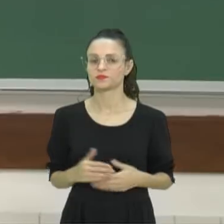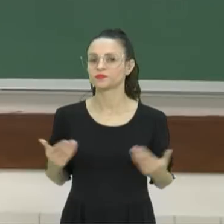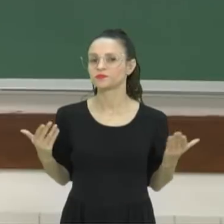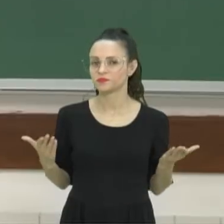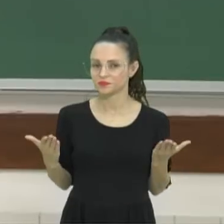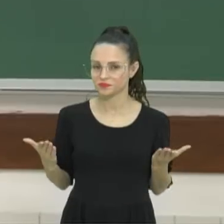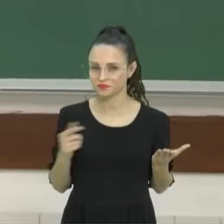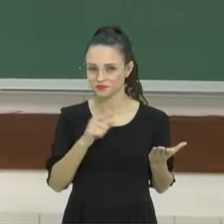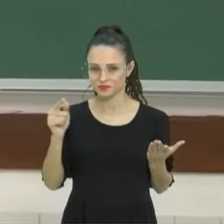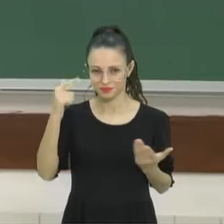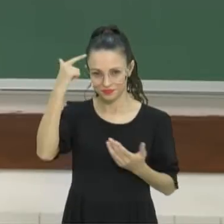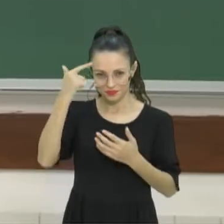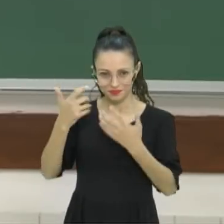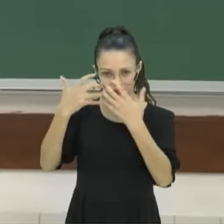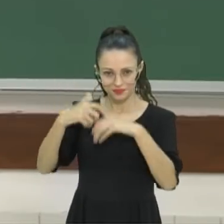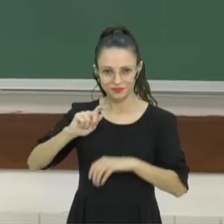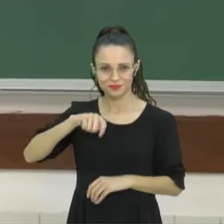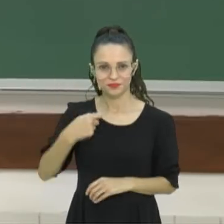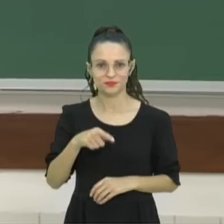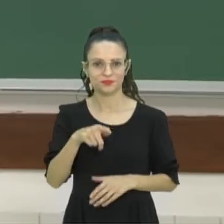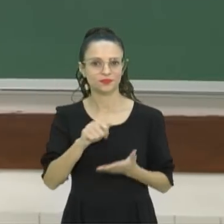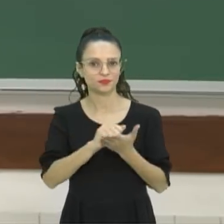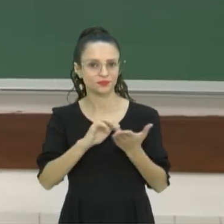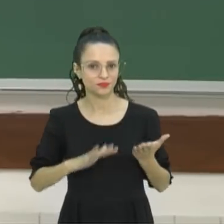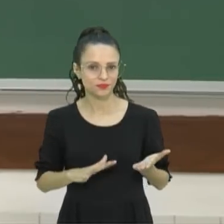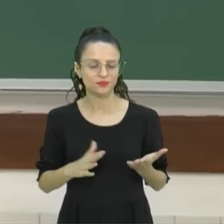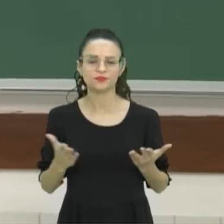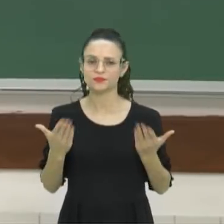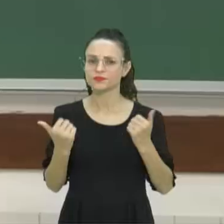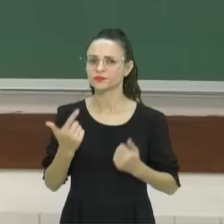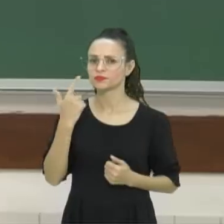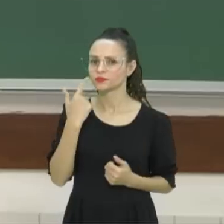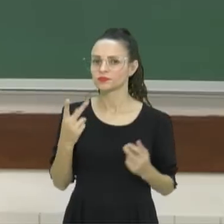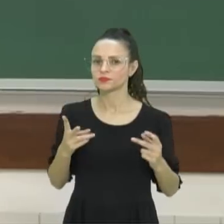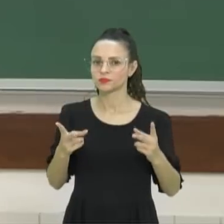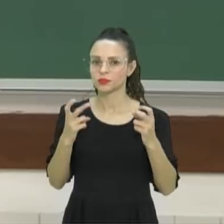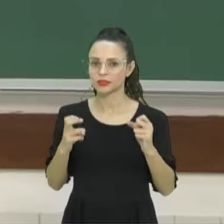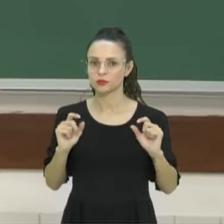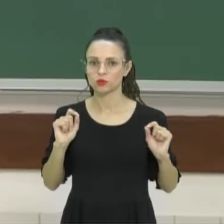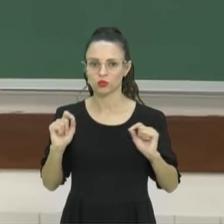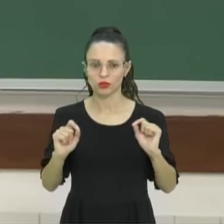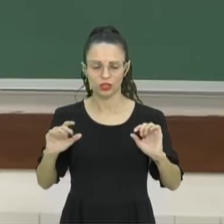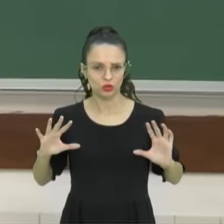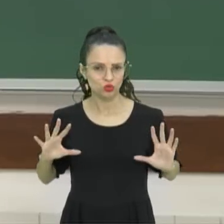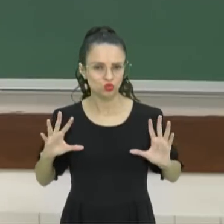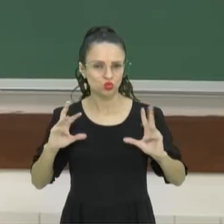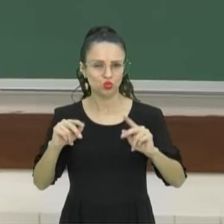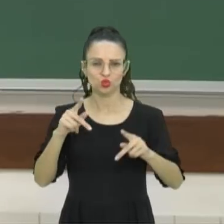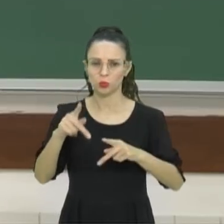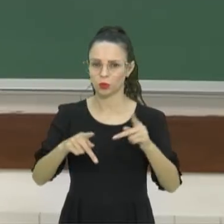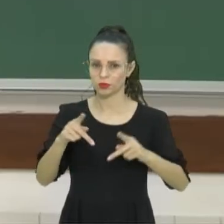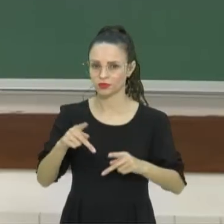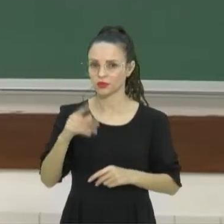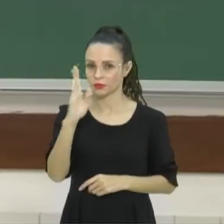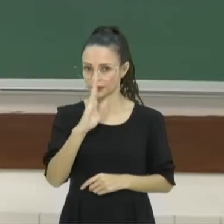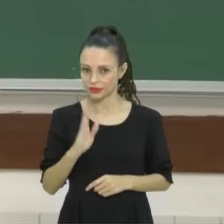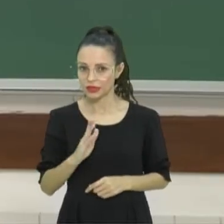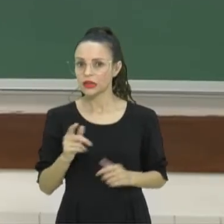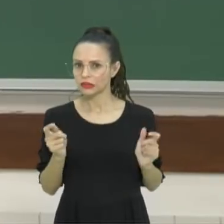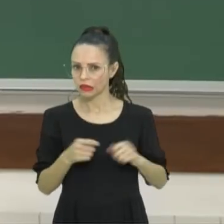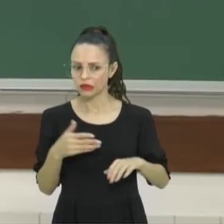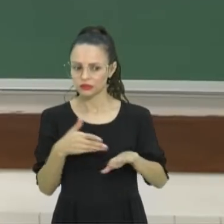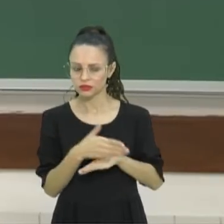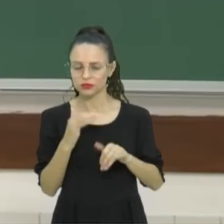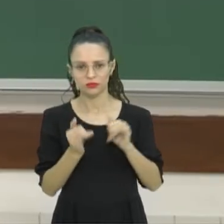E aí, pessoal, pensaram essa questão? Vamos notar então que nem toda a população brasileira possui acesso à